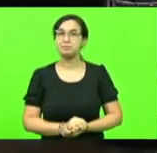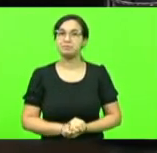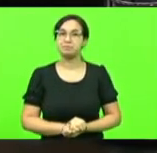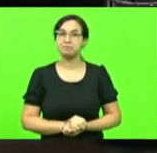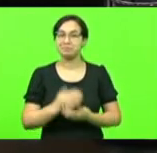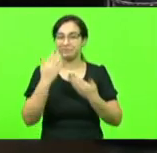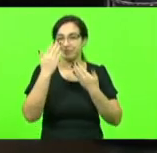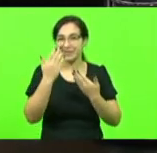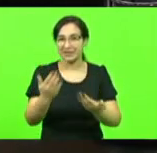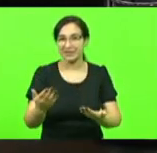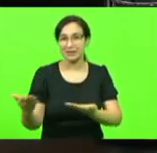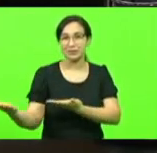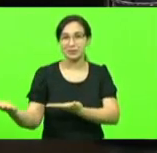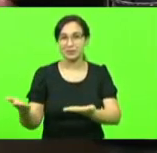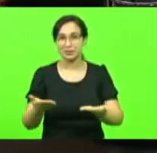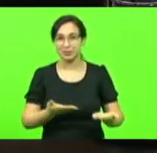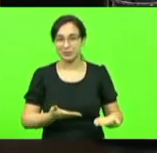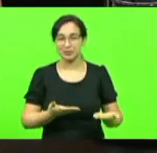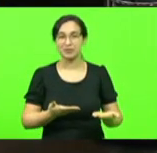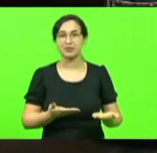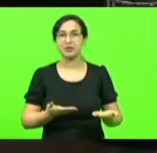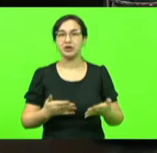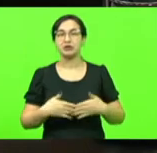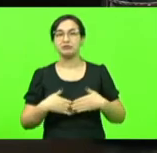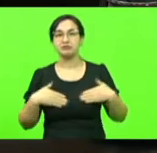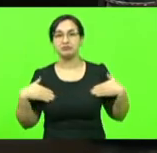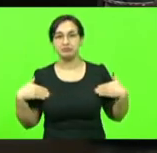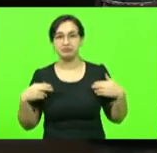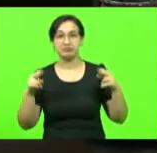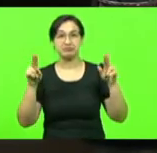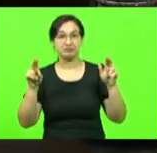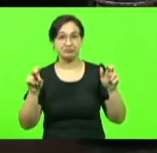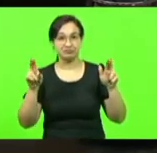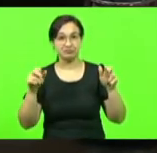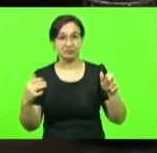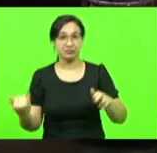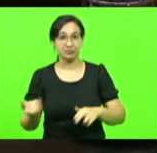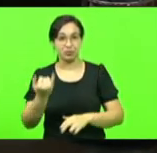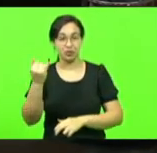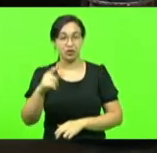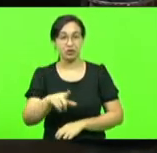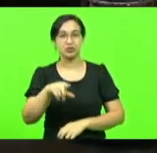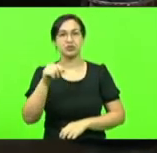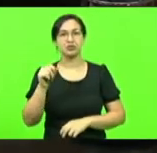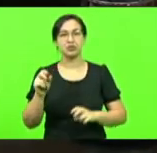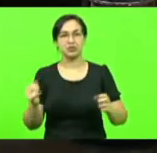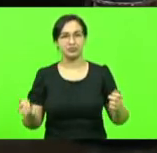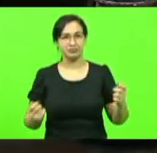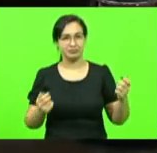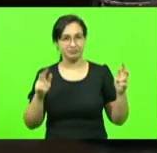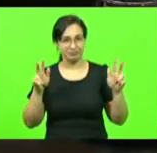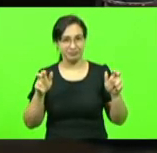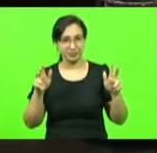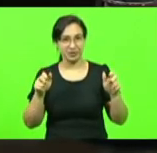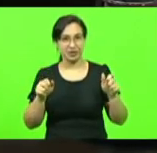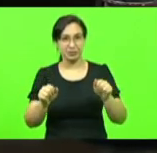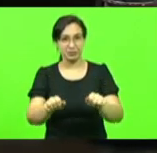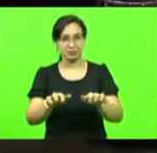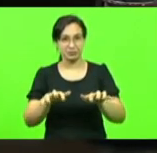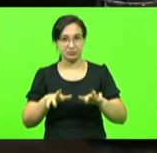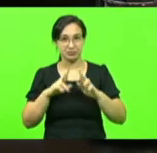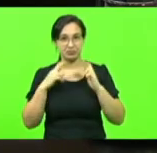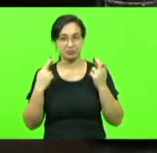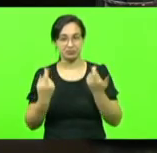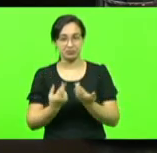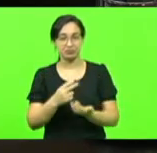agradecemos o convite. Gostaríamos de enaltecer o tema, uma bela escolha para uma audiência pública e de grande importância